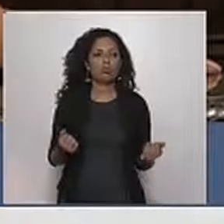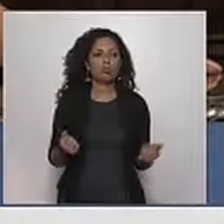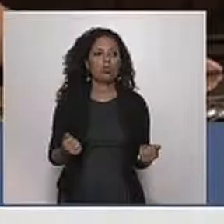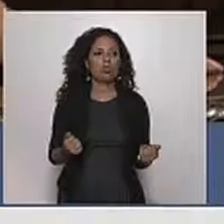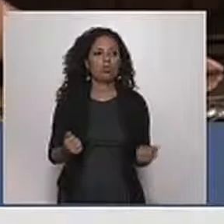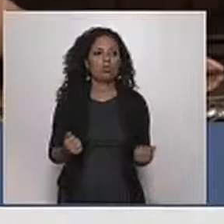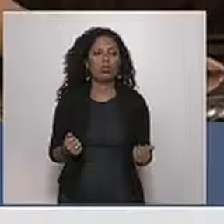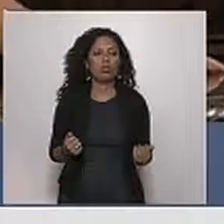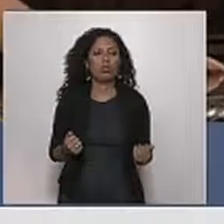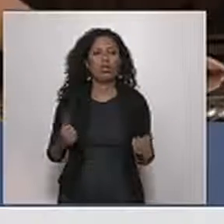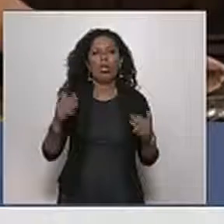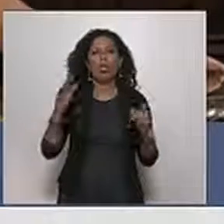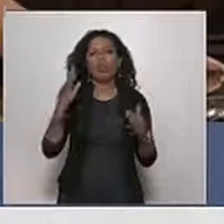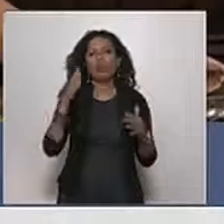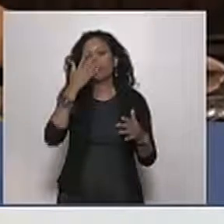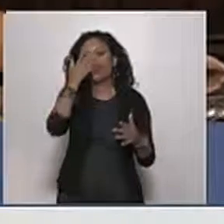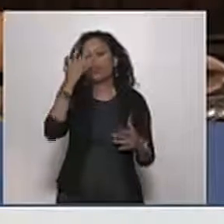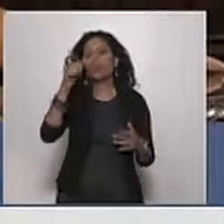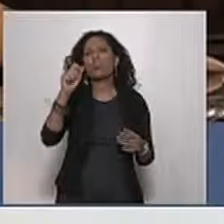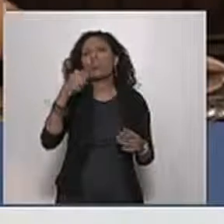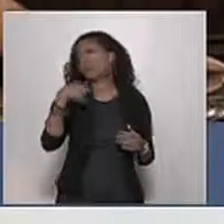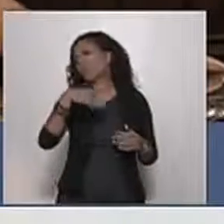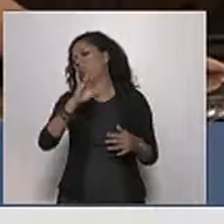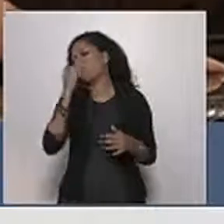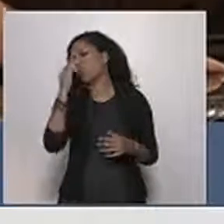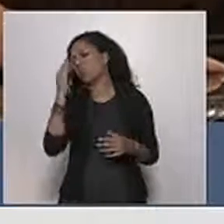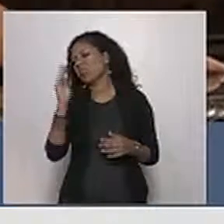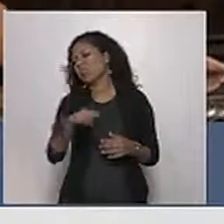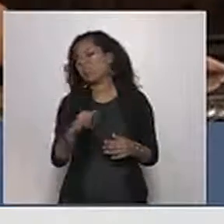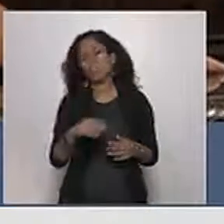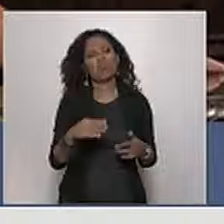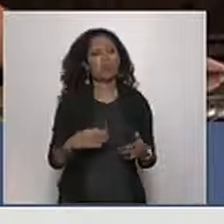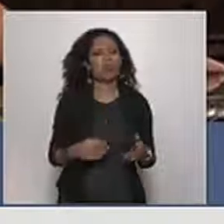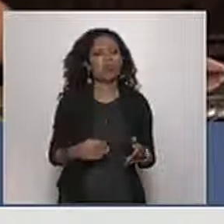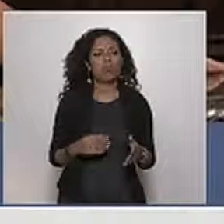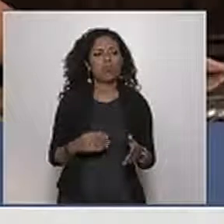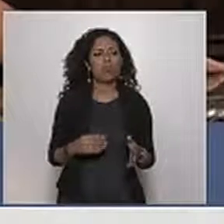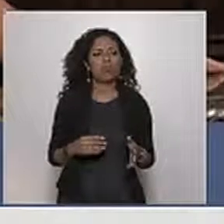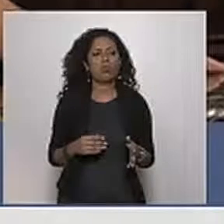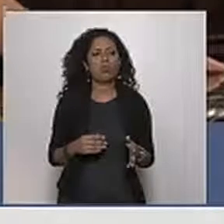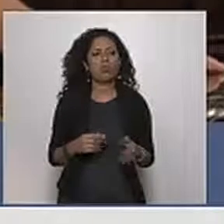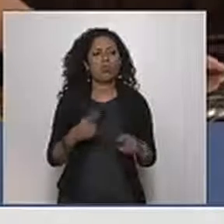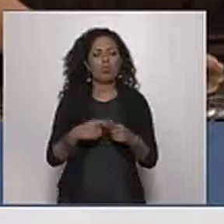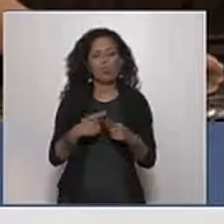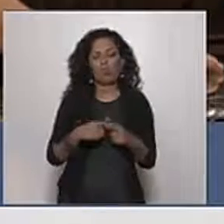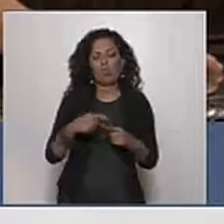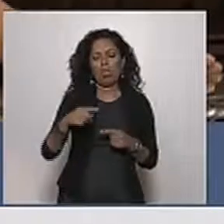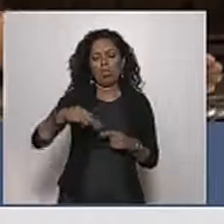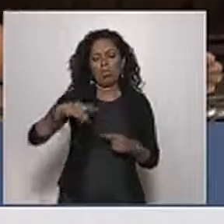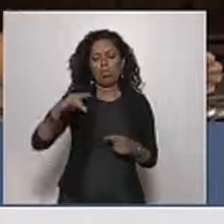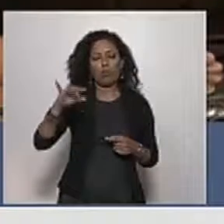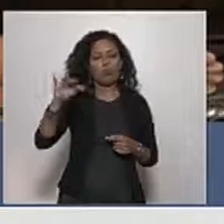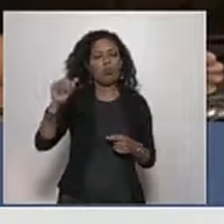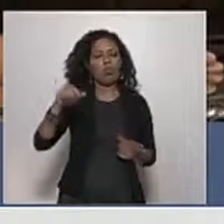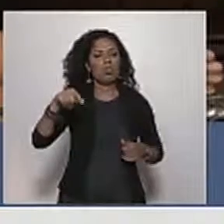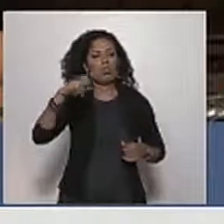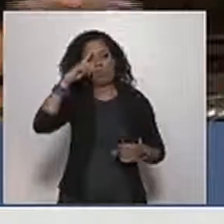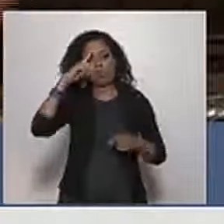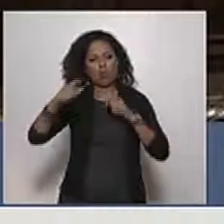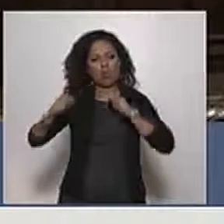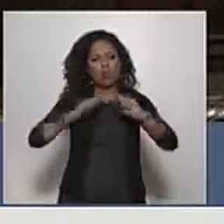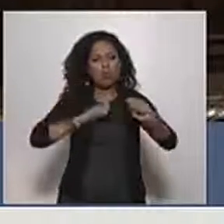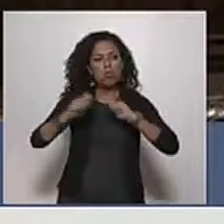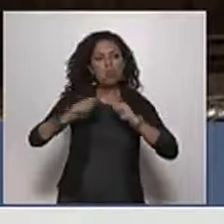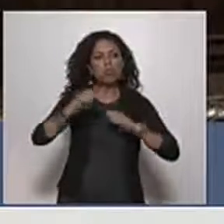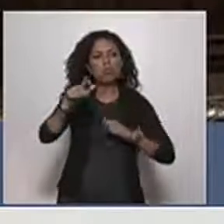questão? Não deixa passar porque a milícia ali controla, a Defesa Civil não tem